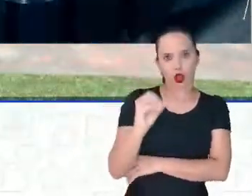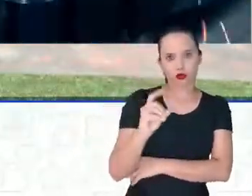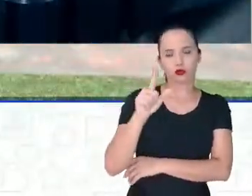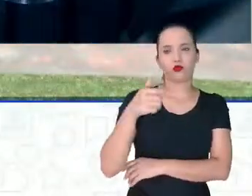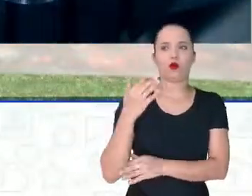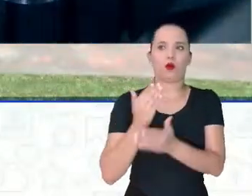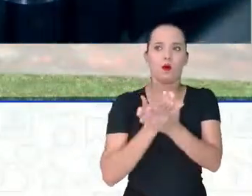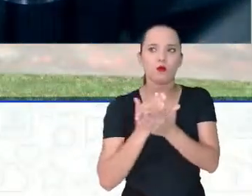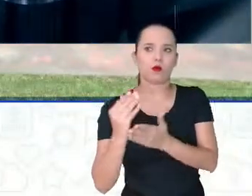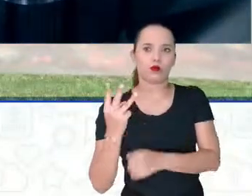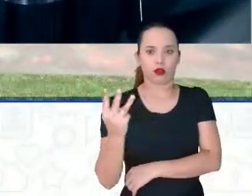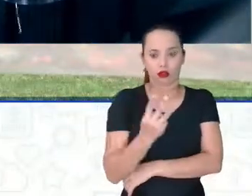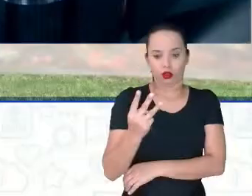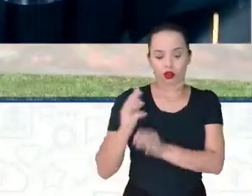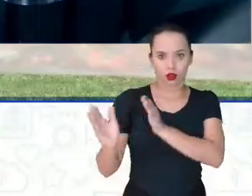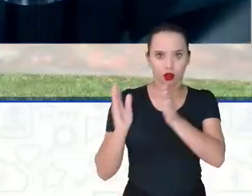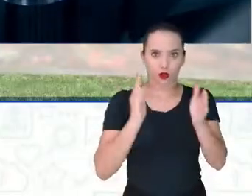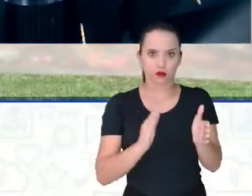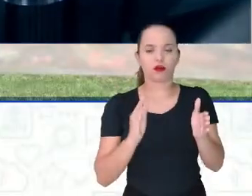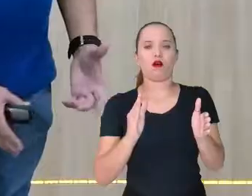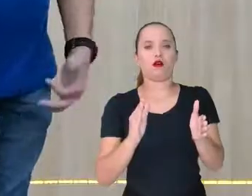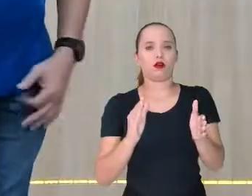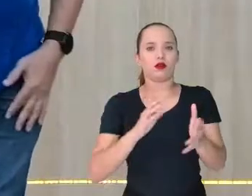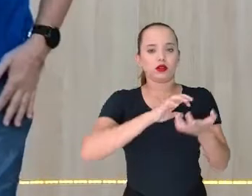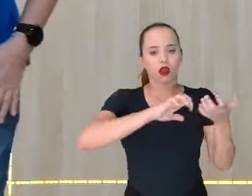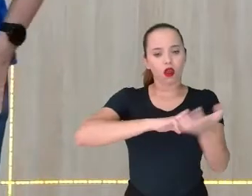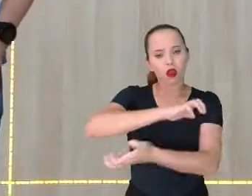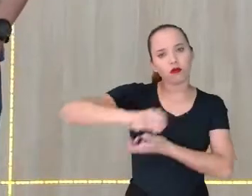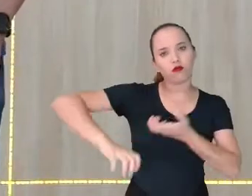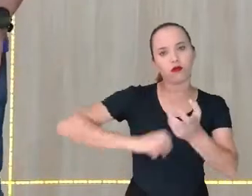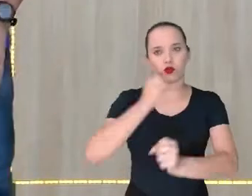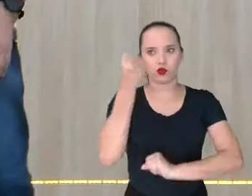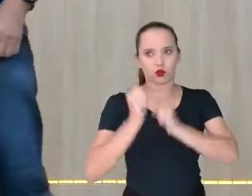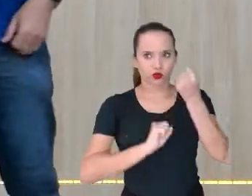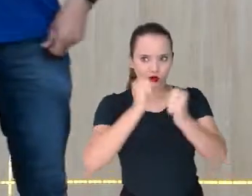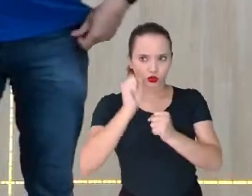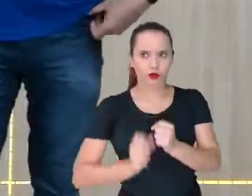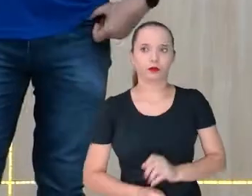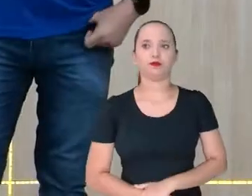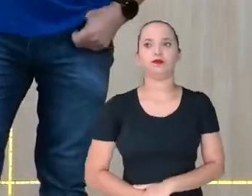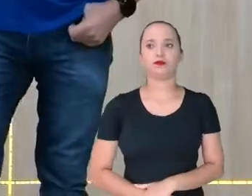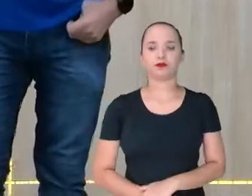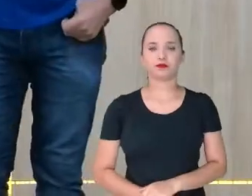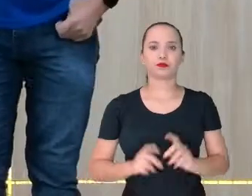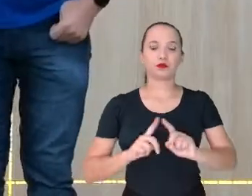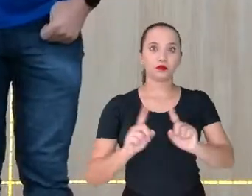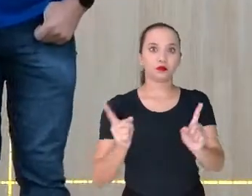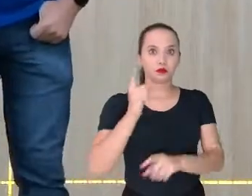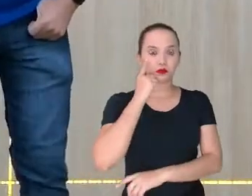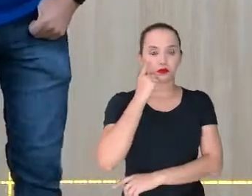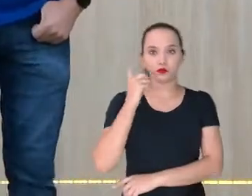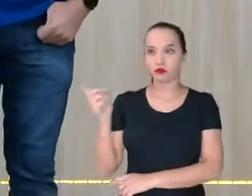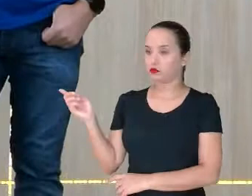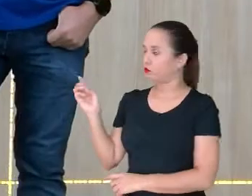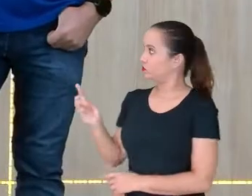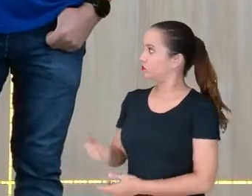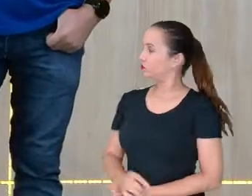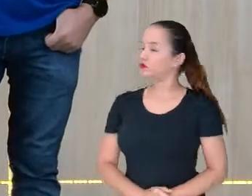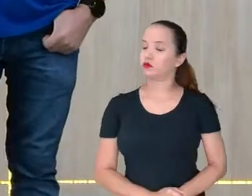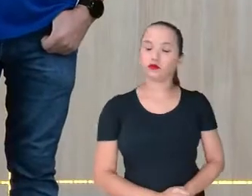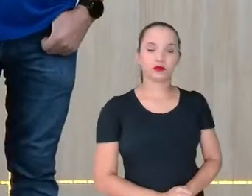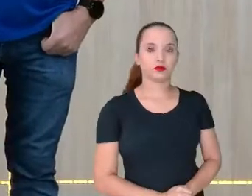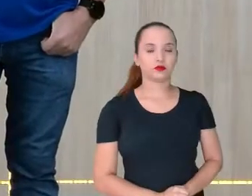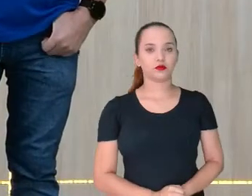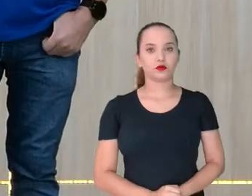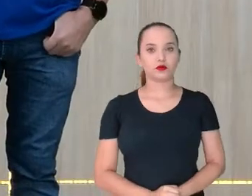Industrial, né? O processo Bessemer, não é isso, professora? Não é? Mas veja bem uma coisa. Quando